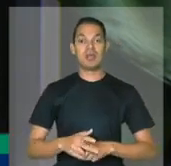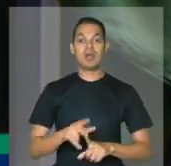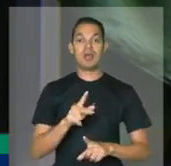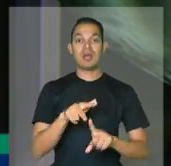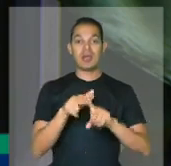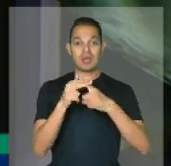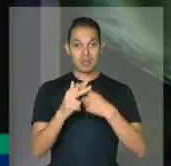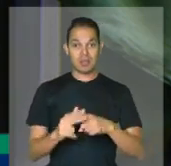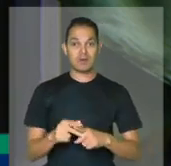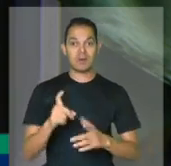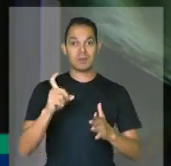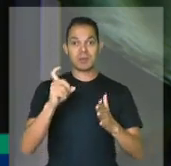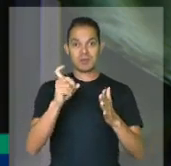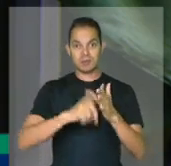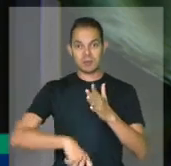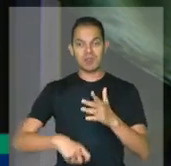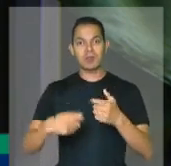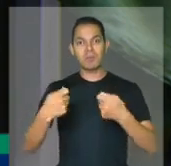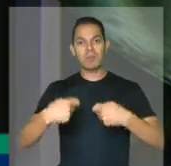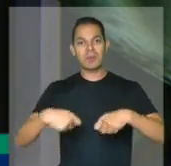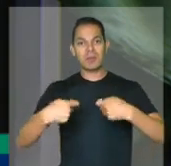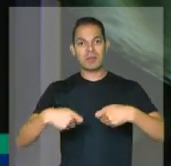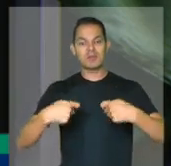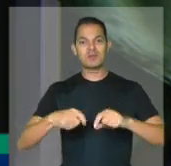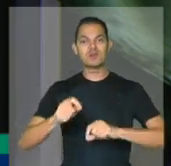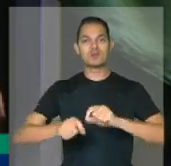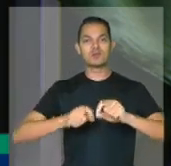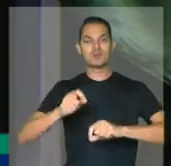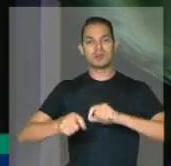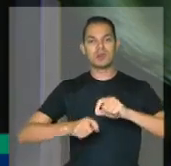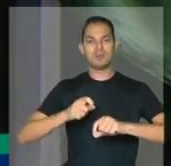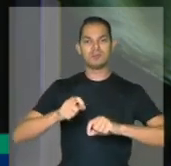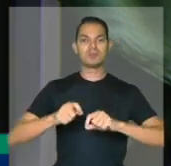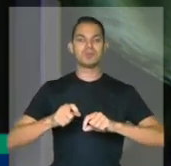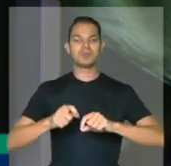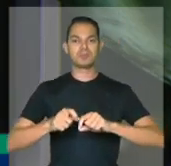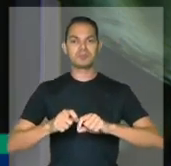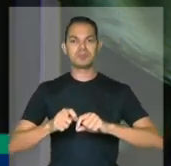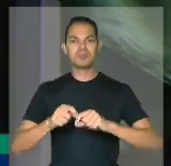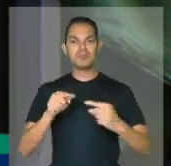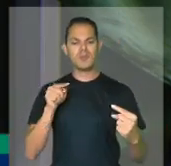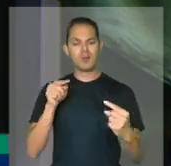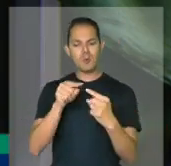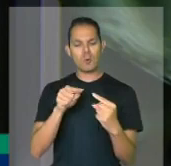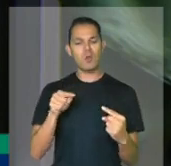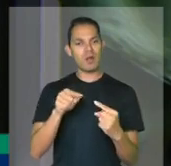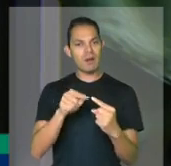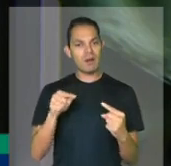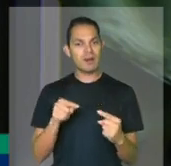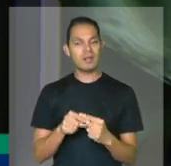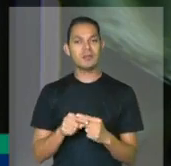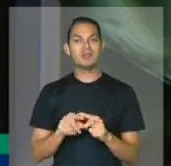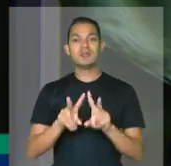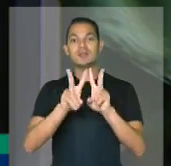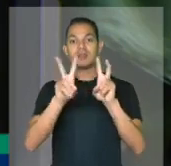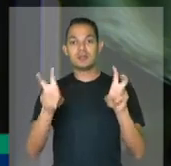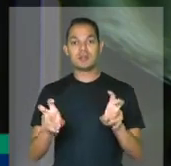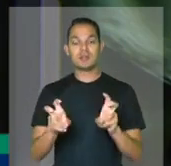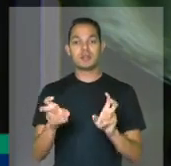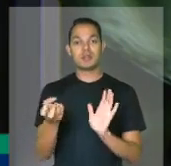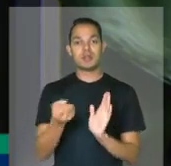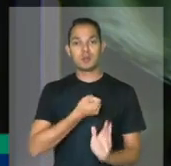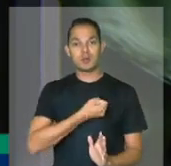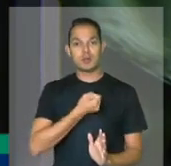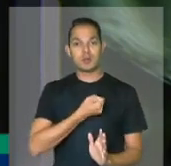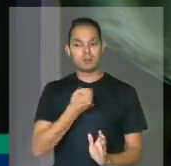reforma tributária precisa ser muito coerente em relação a esses